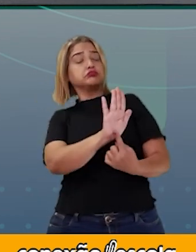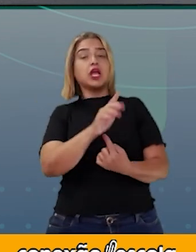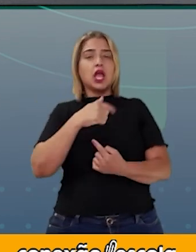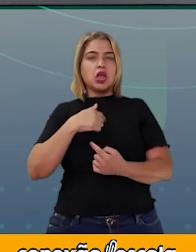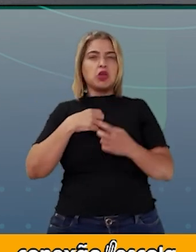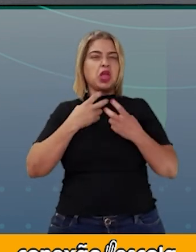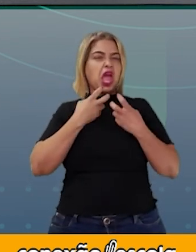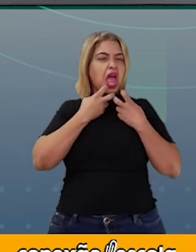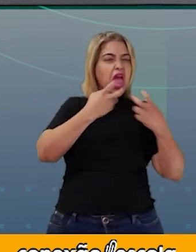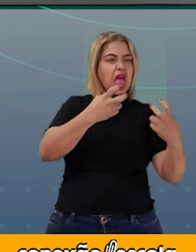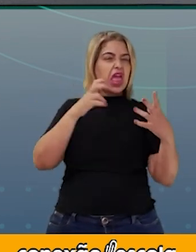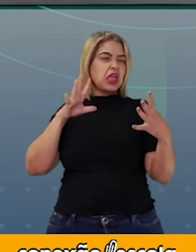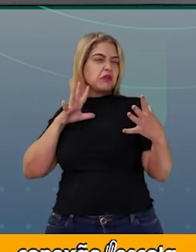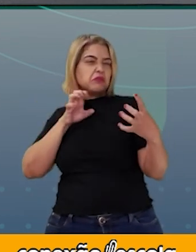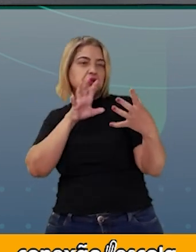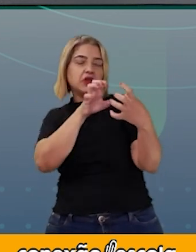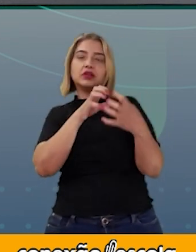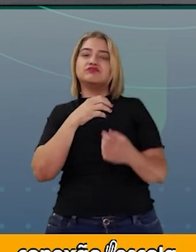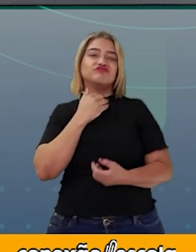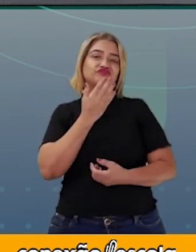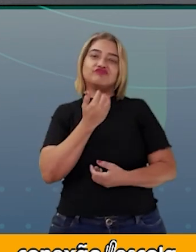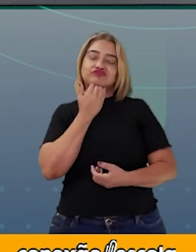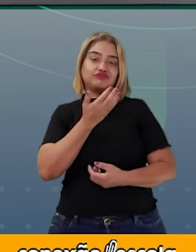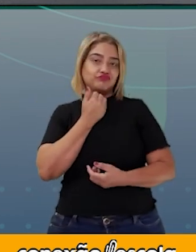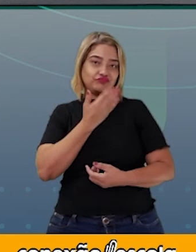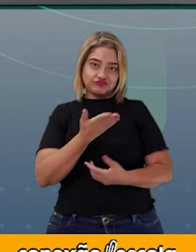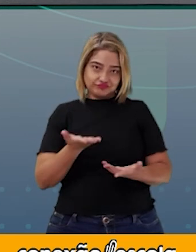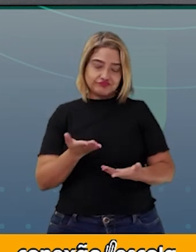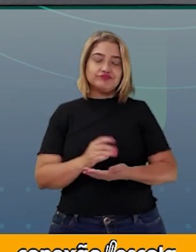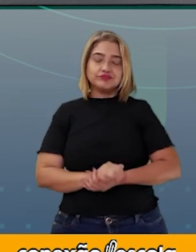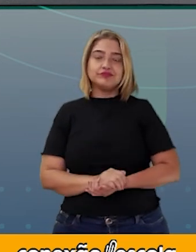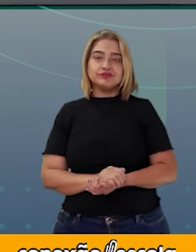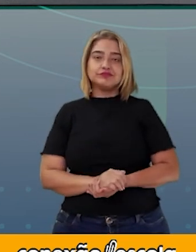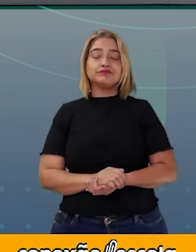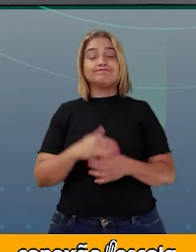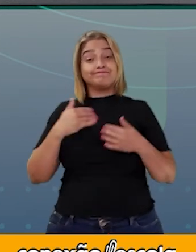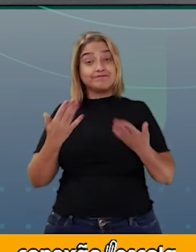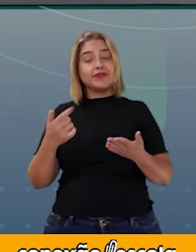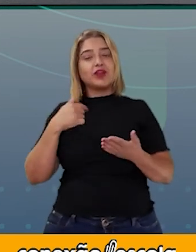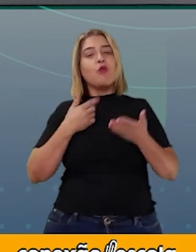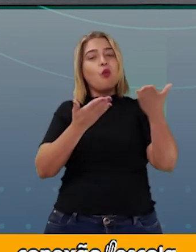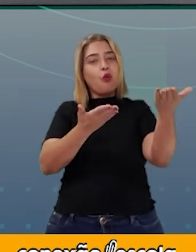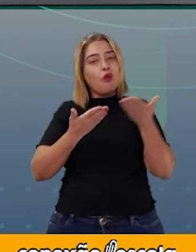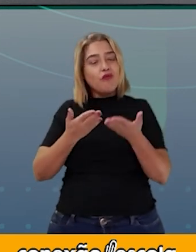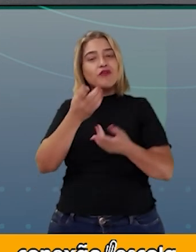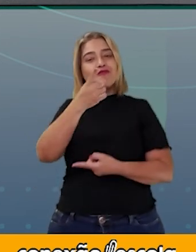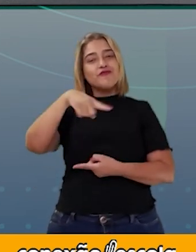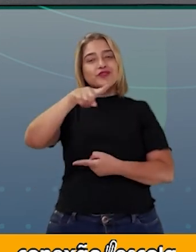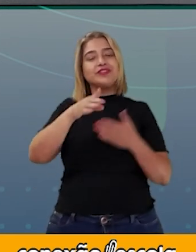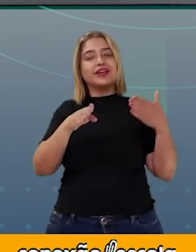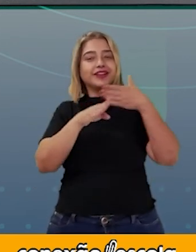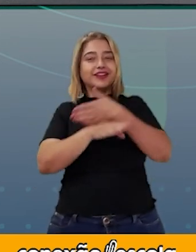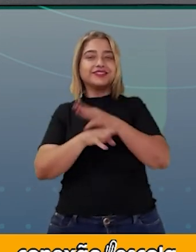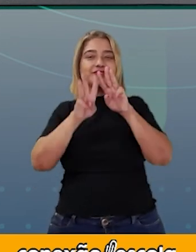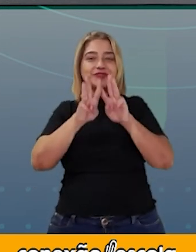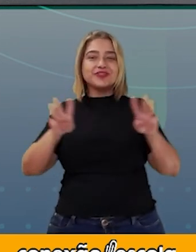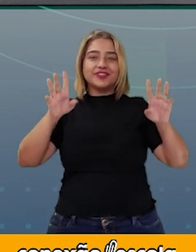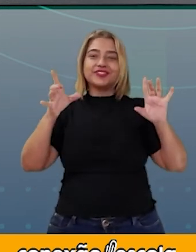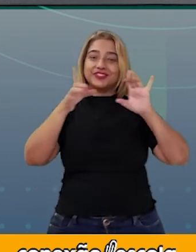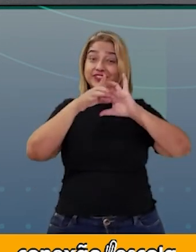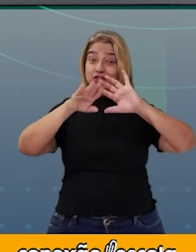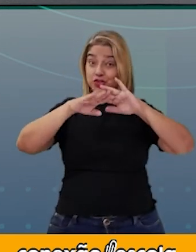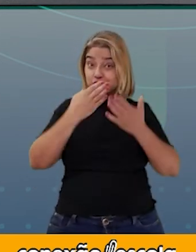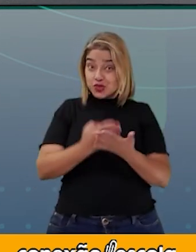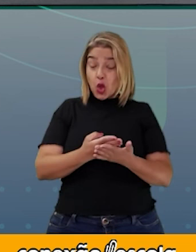resolve, é preciso convencer. E pensando nisso, eu te convido a acessar o portal Conexão Escola e realizar